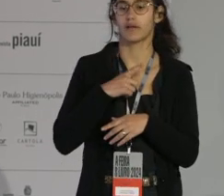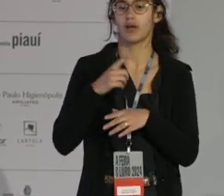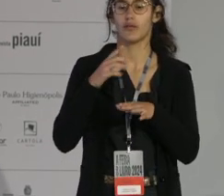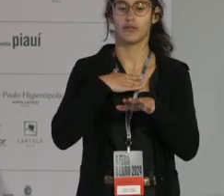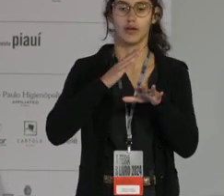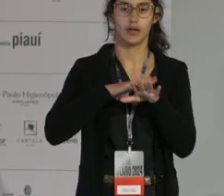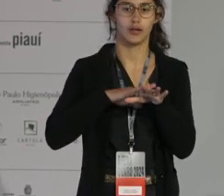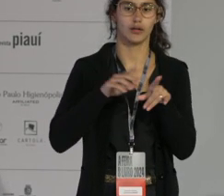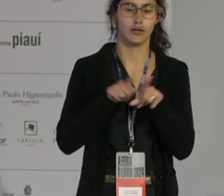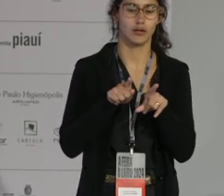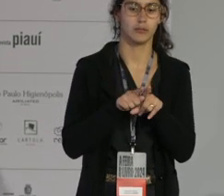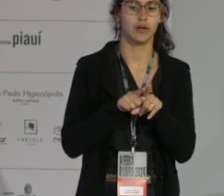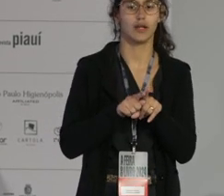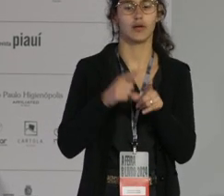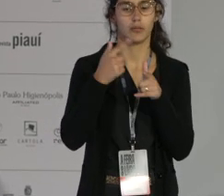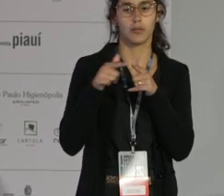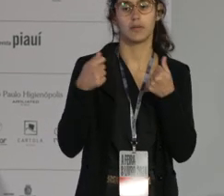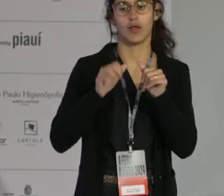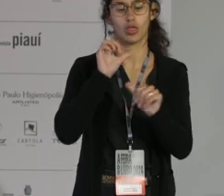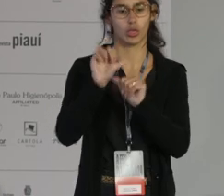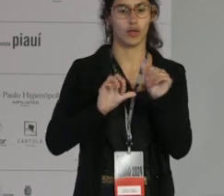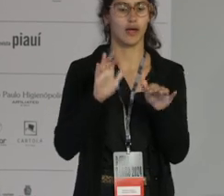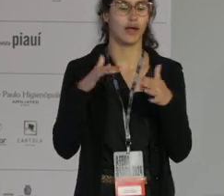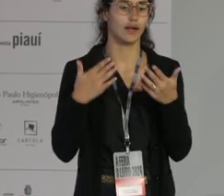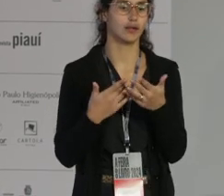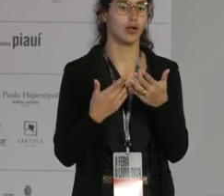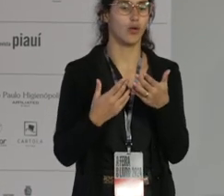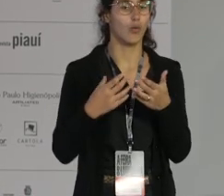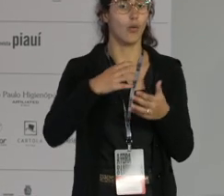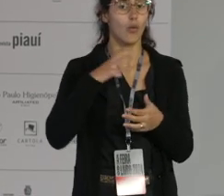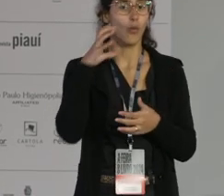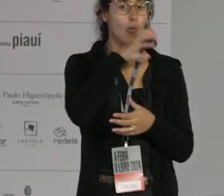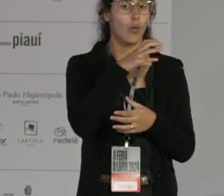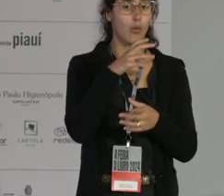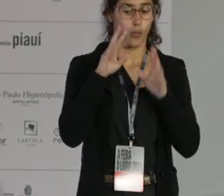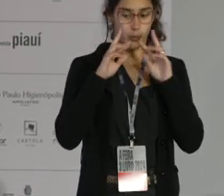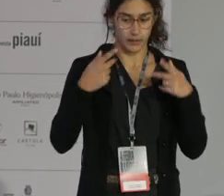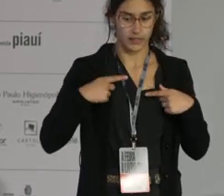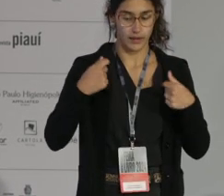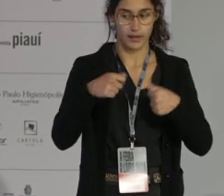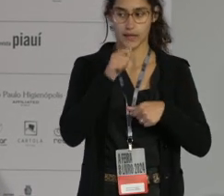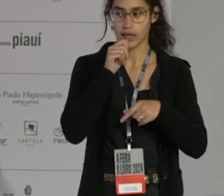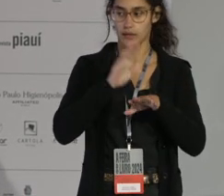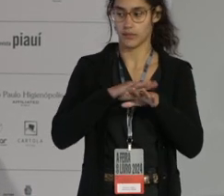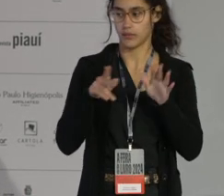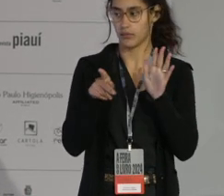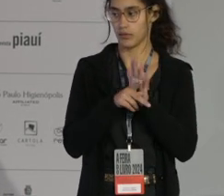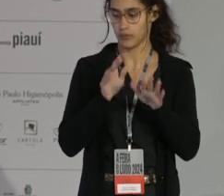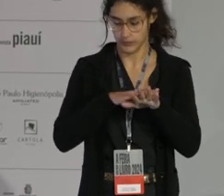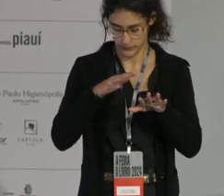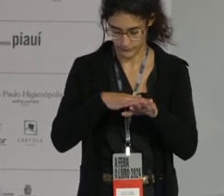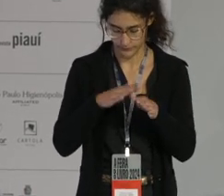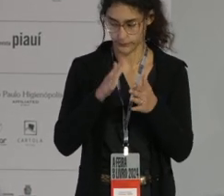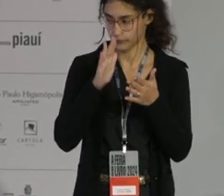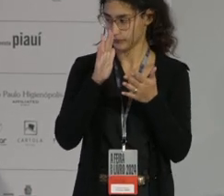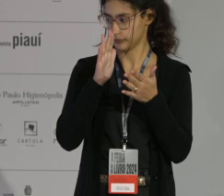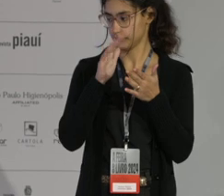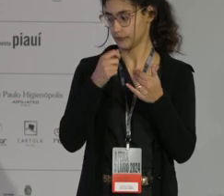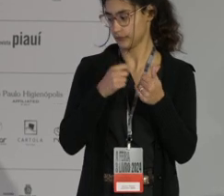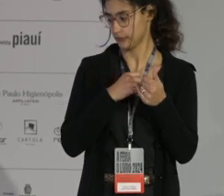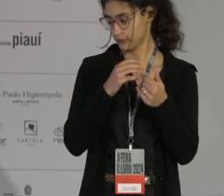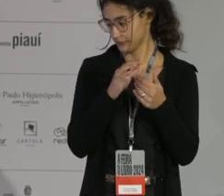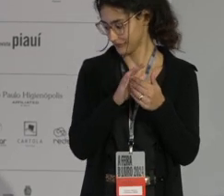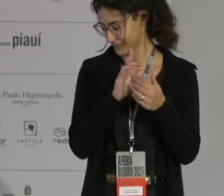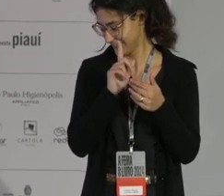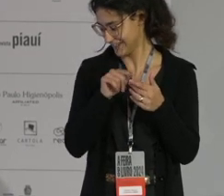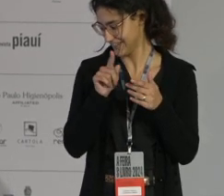e estava um lixo, eu tive que mudar. Então, assim, o calor humano ainda da escrita, vamos dizer, criativa, é